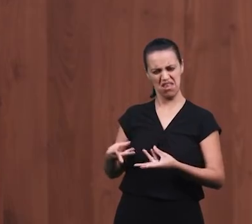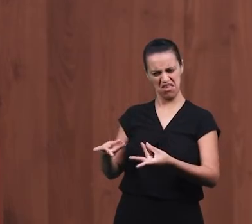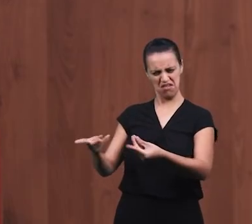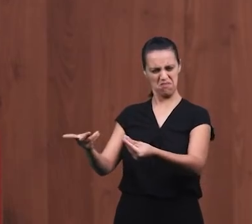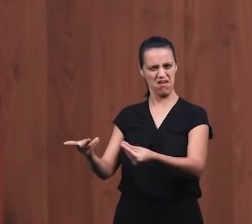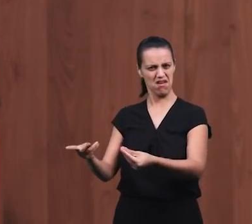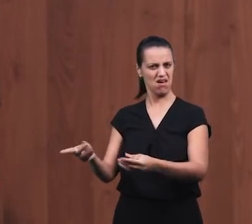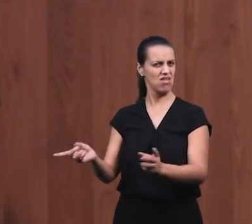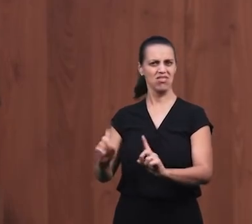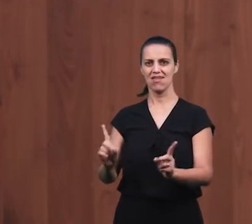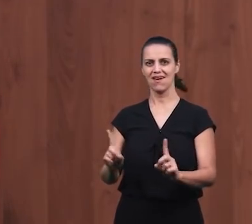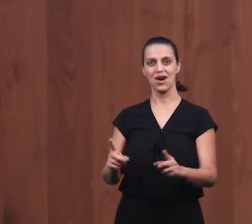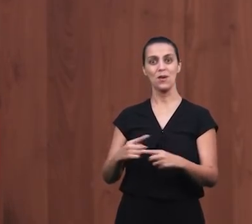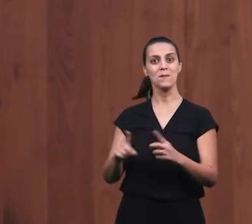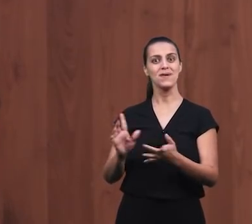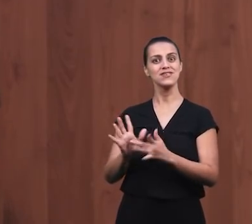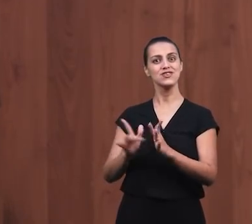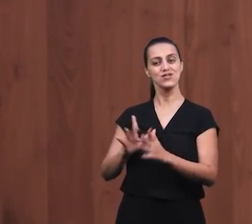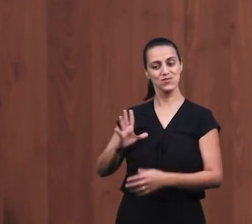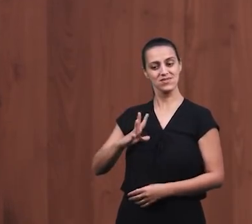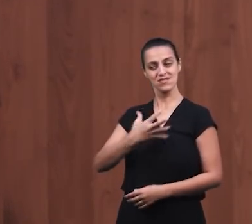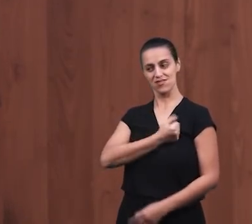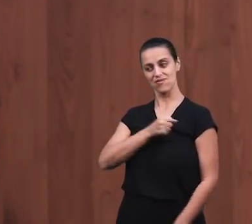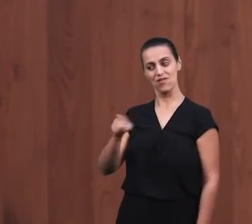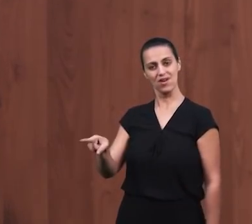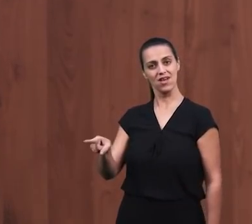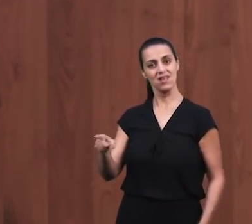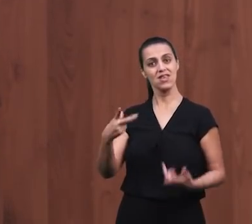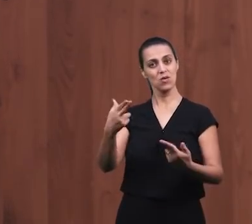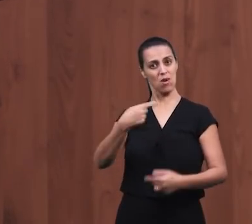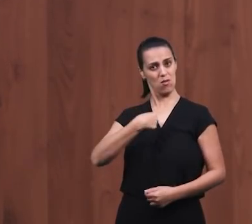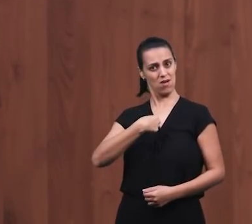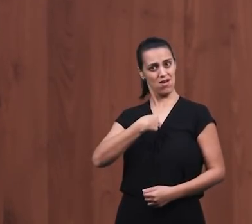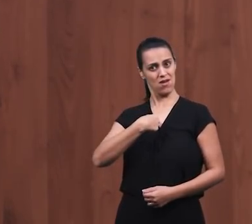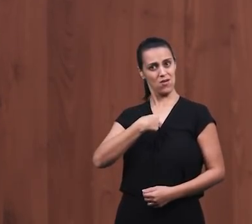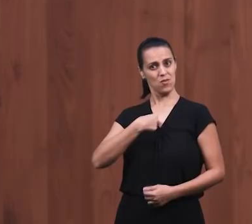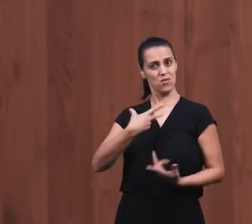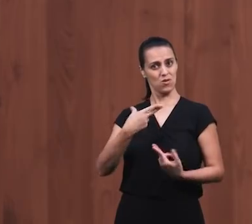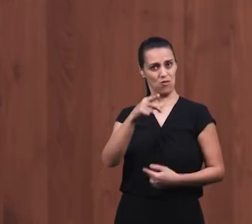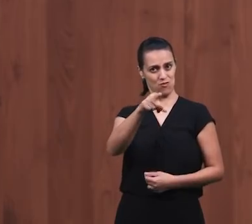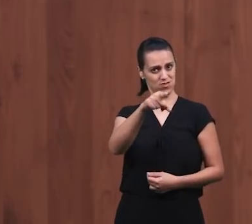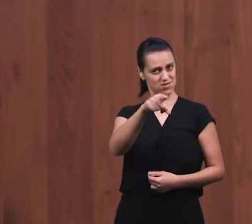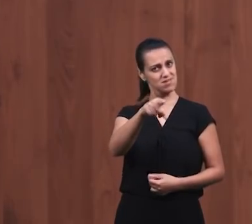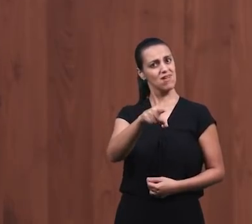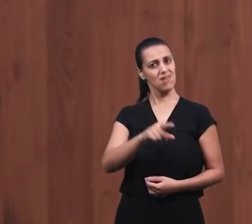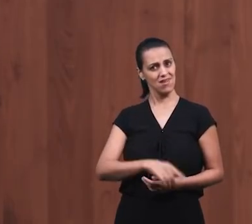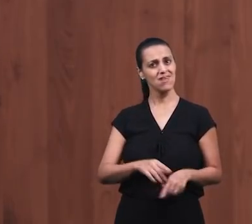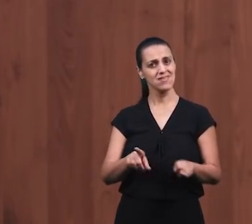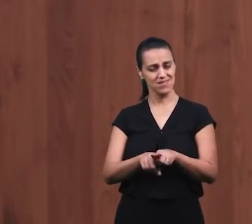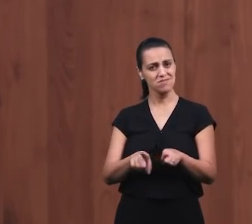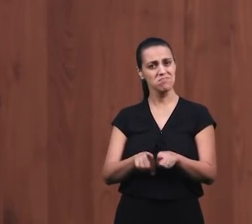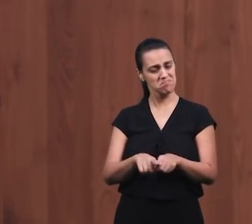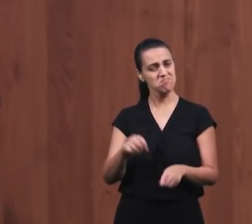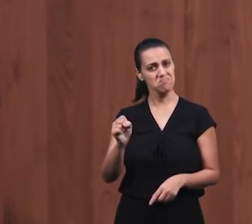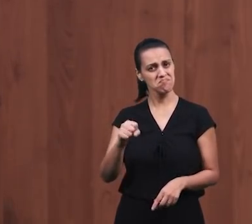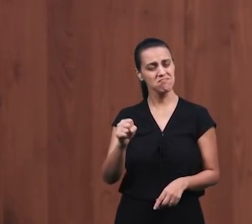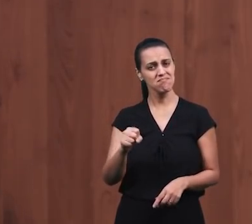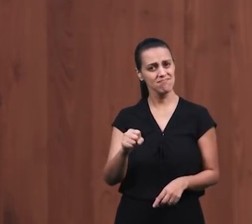merecia, mas Jesus o salvou. Assim aconteceu comigo, assim aconteceu com você que está assistindo essa